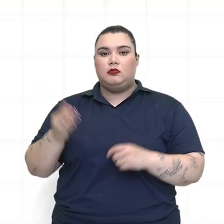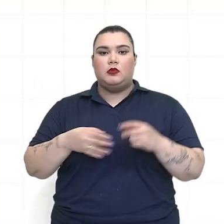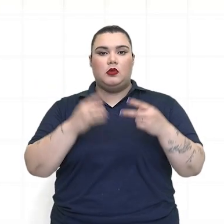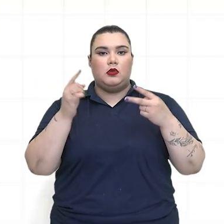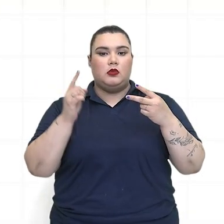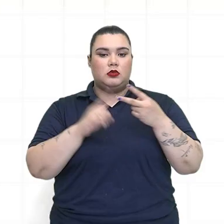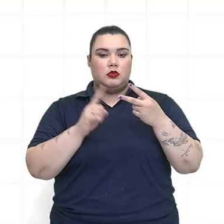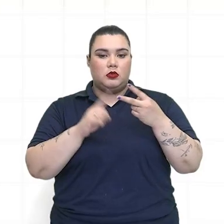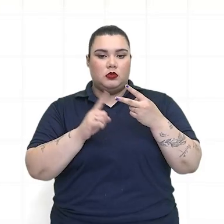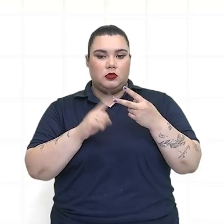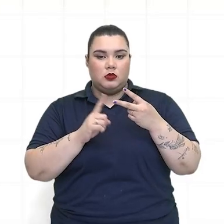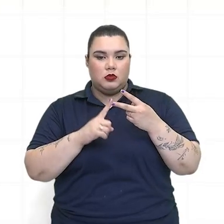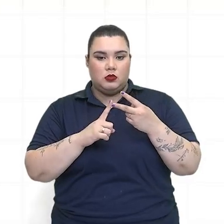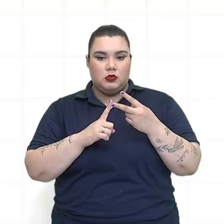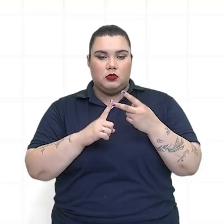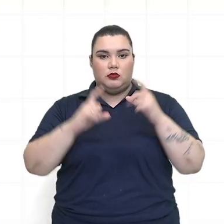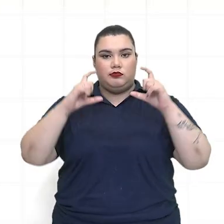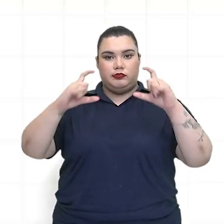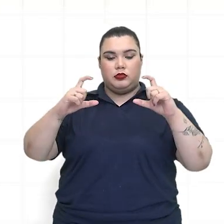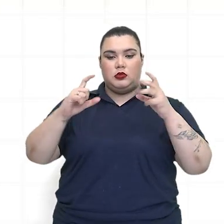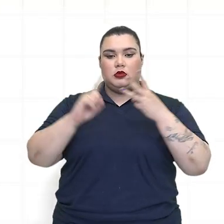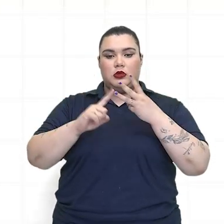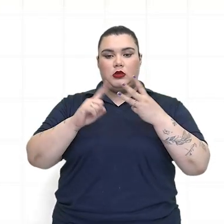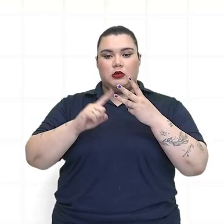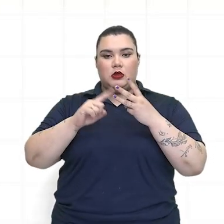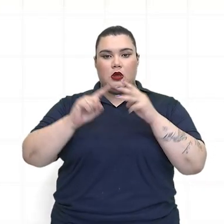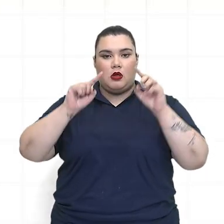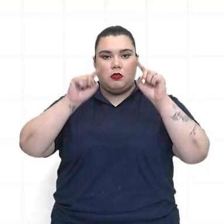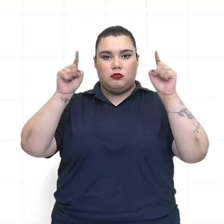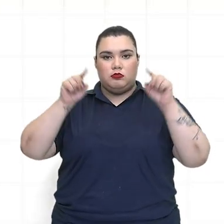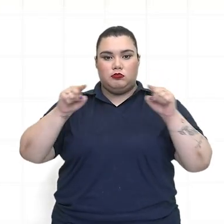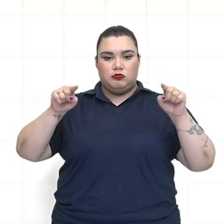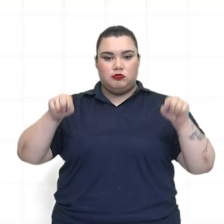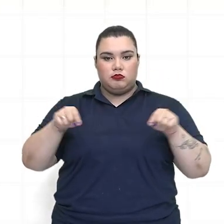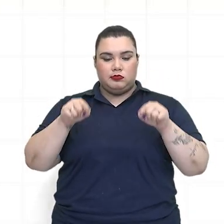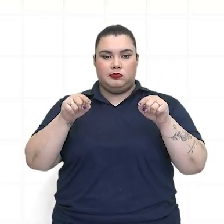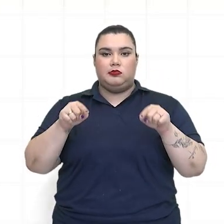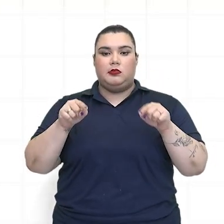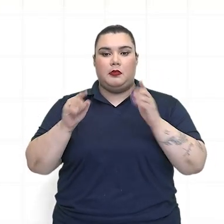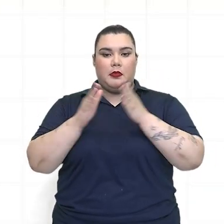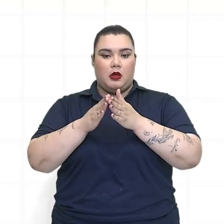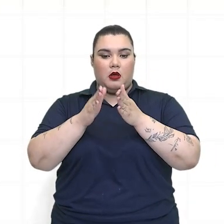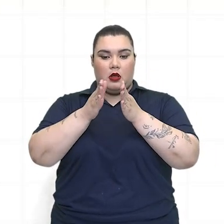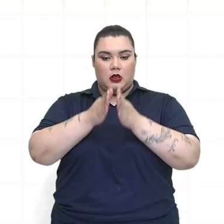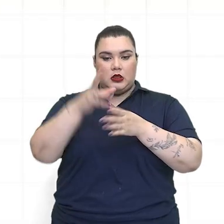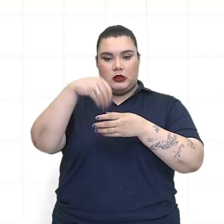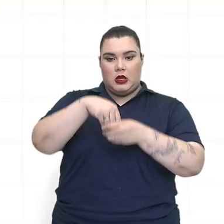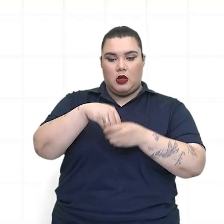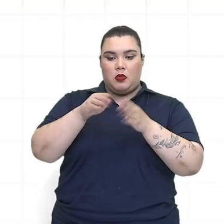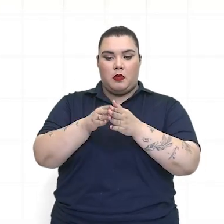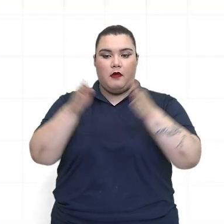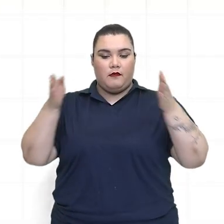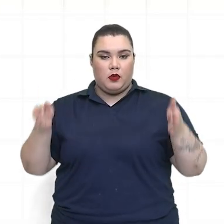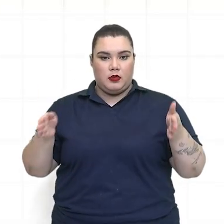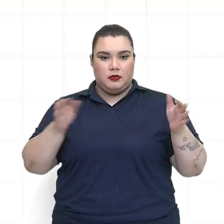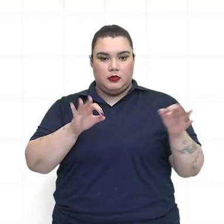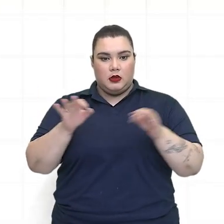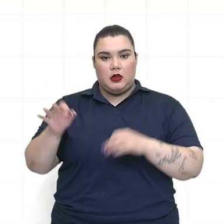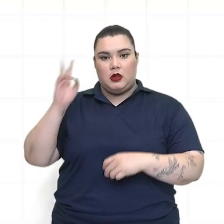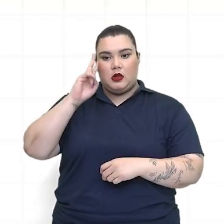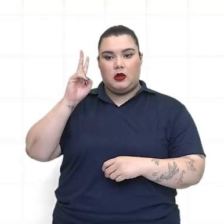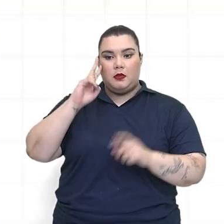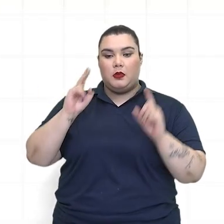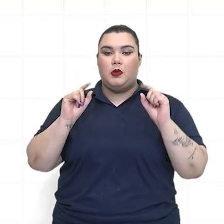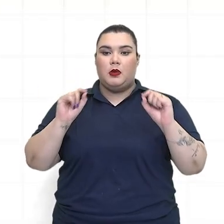parênteses, por último, seguida dos colchetes, por último as chaves, das ordens mais internas para mais externas.